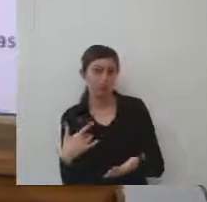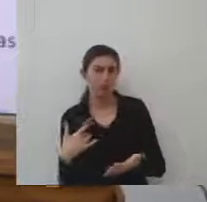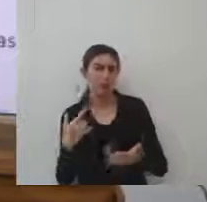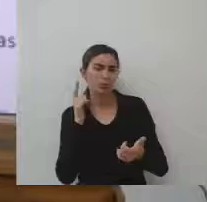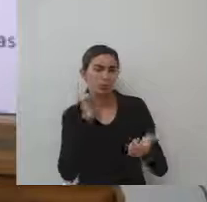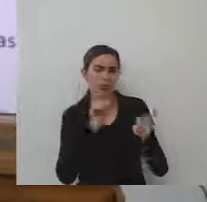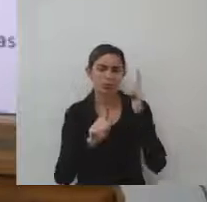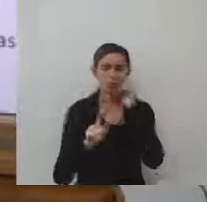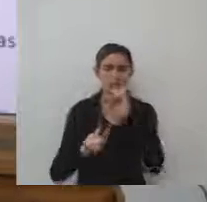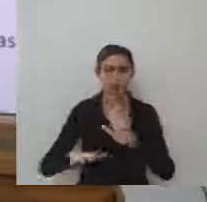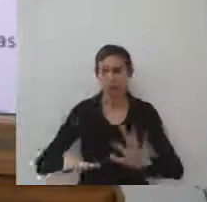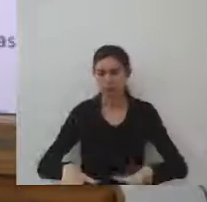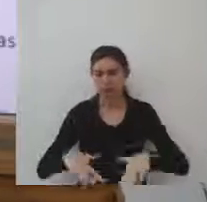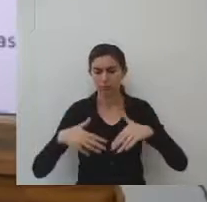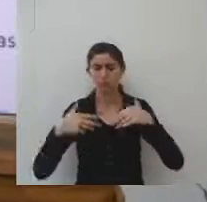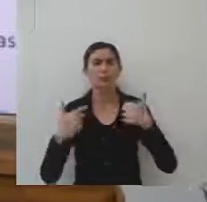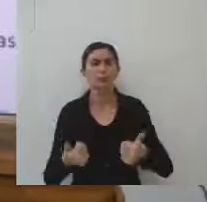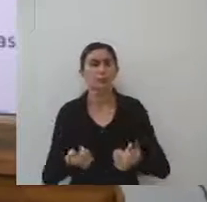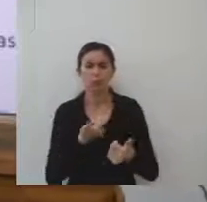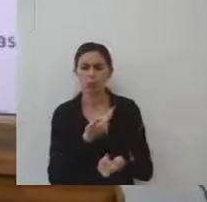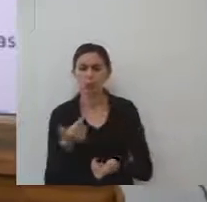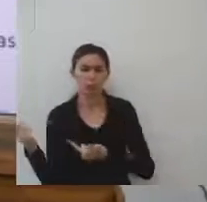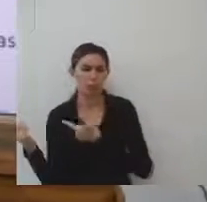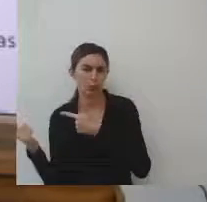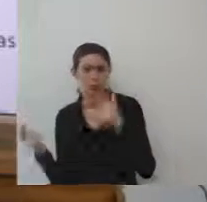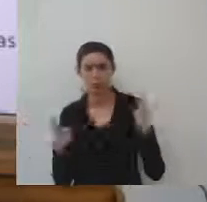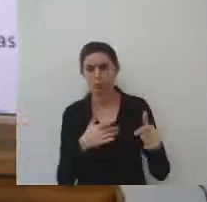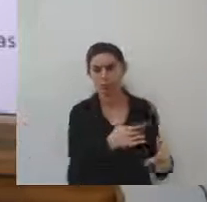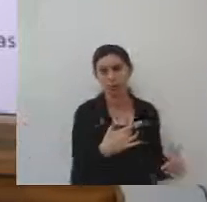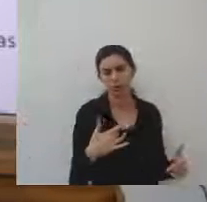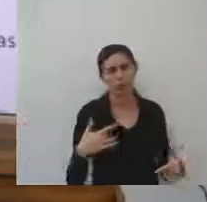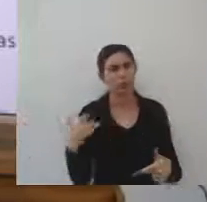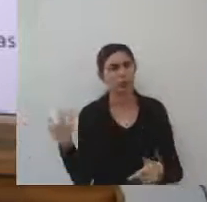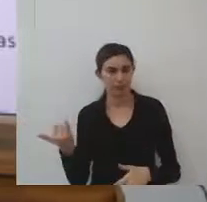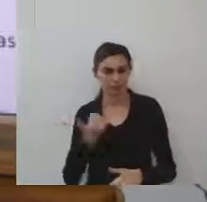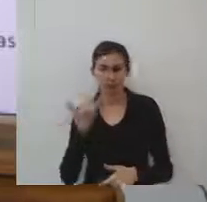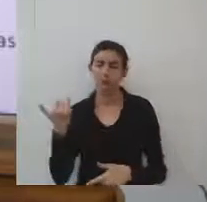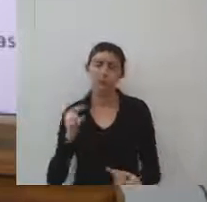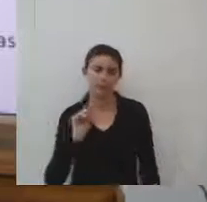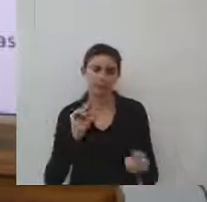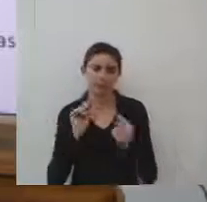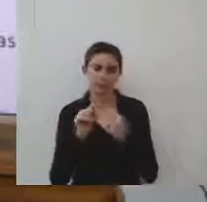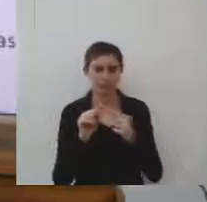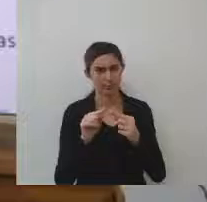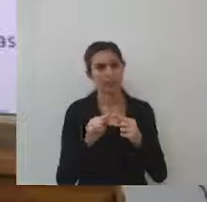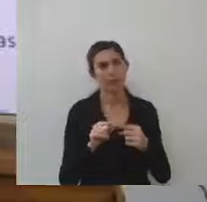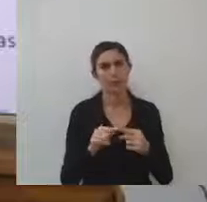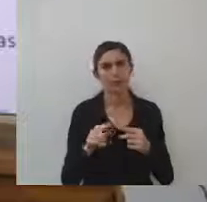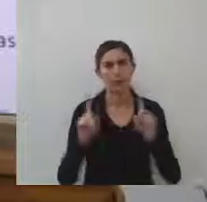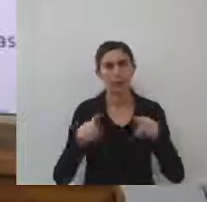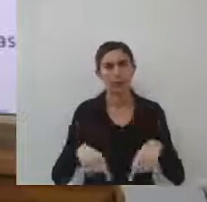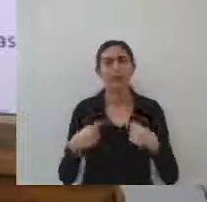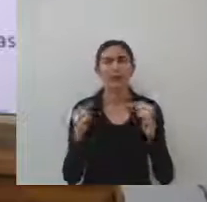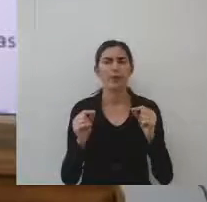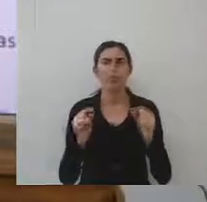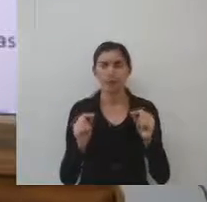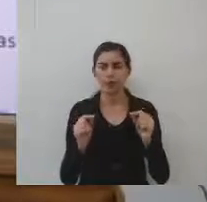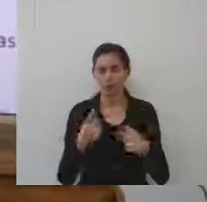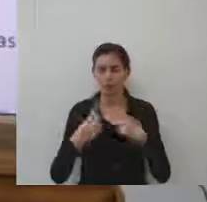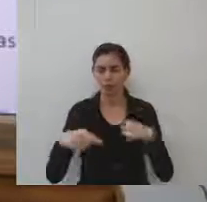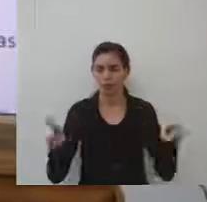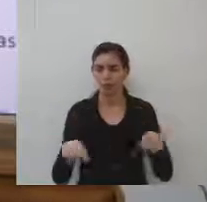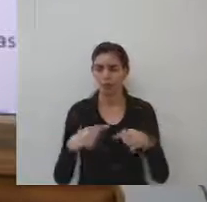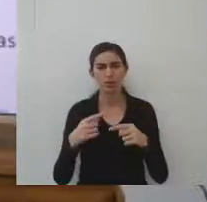Eu consigo melhorar isso daí. Outro benefício na saúde que eu acho que a gente pode atrelar a esse bem-estar físico são as